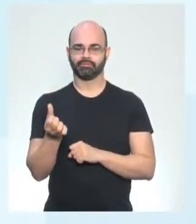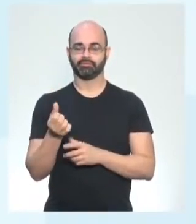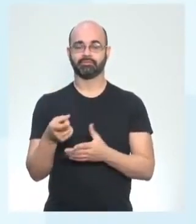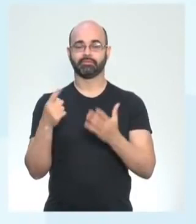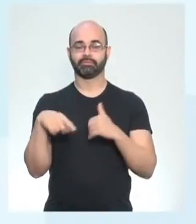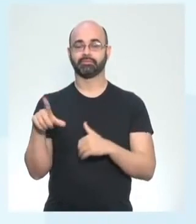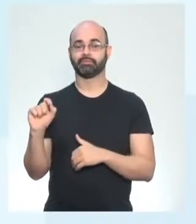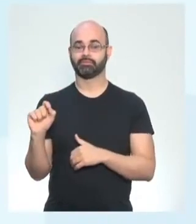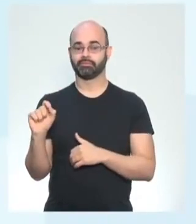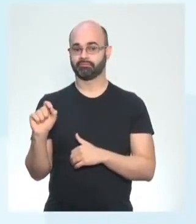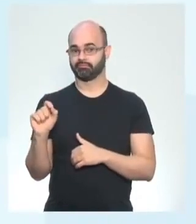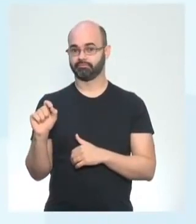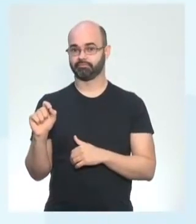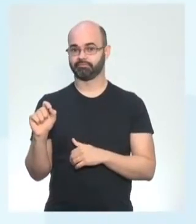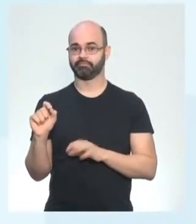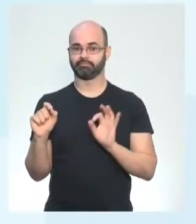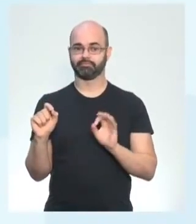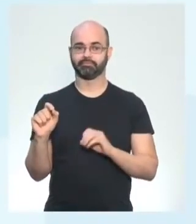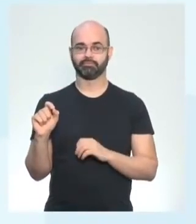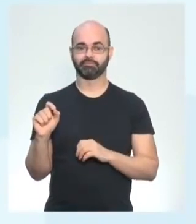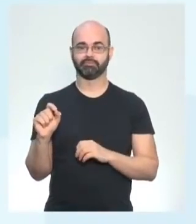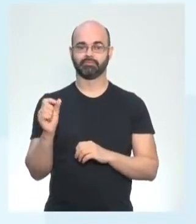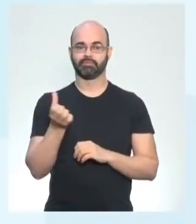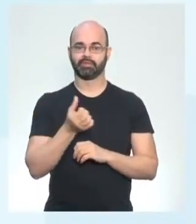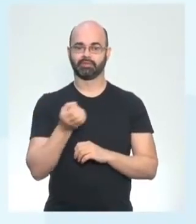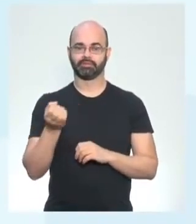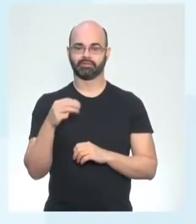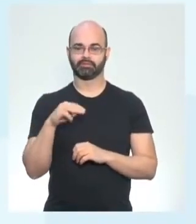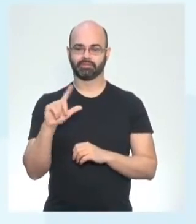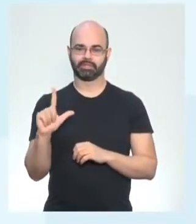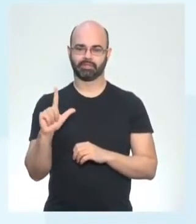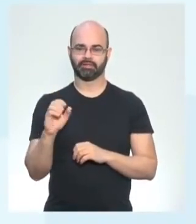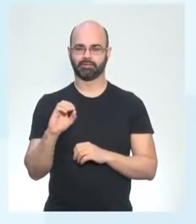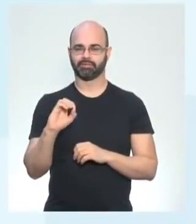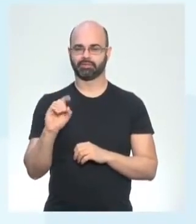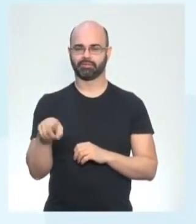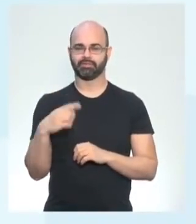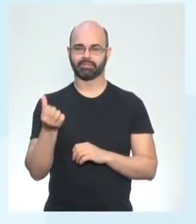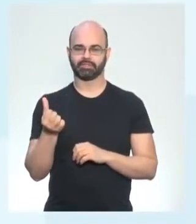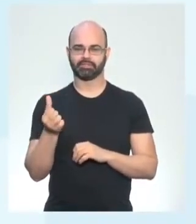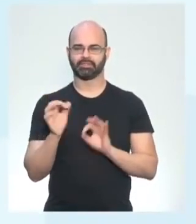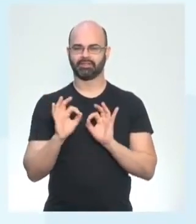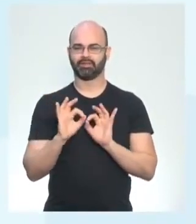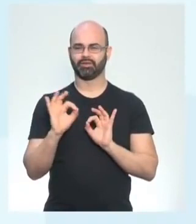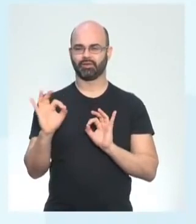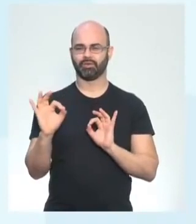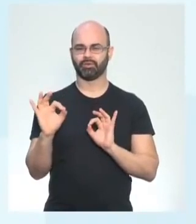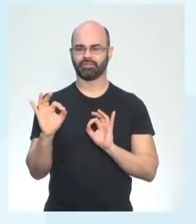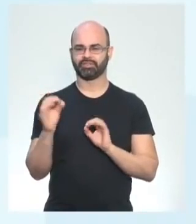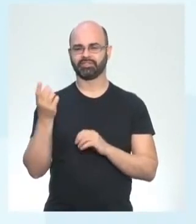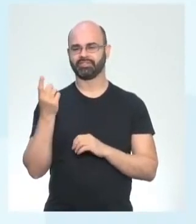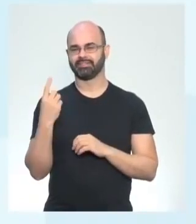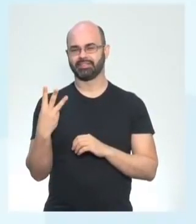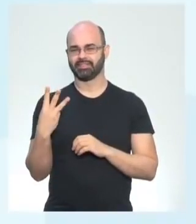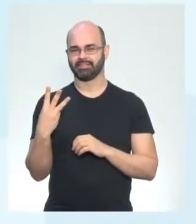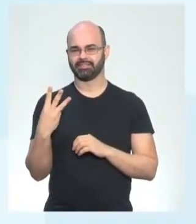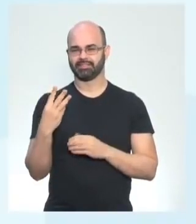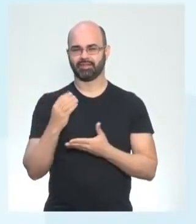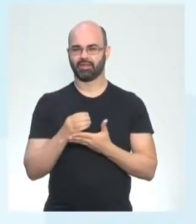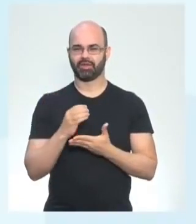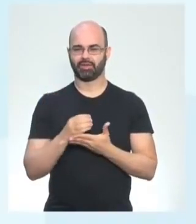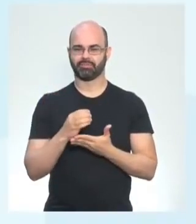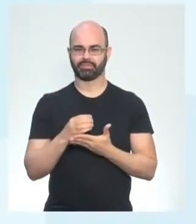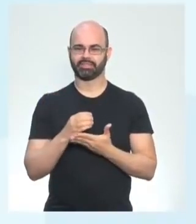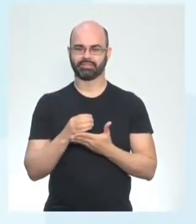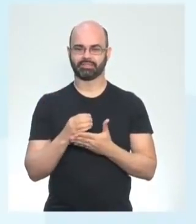em 10. Então, tá, 600 ml ou 0,6 está muito longe dos 13 copos, né? Se eu pensar